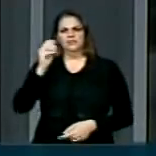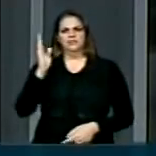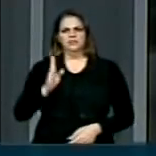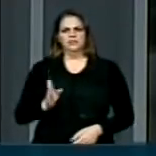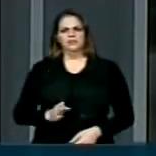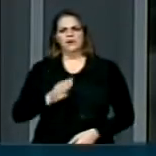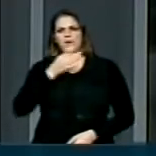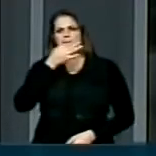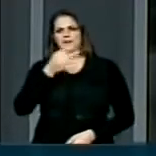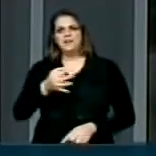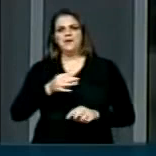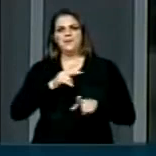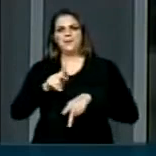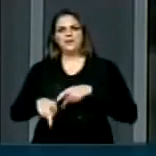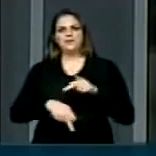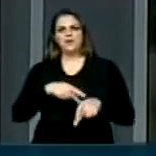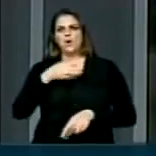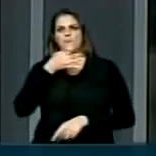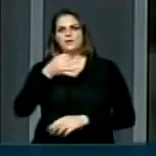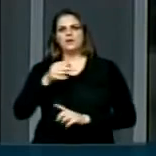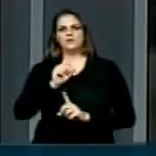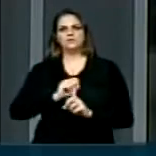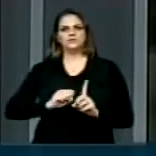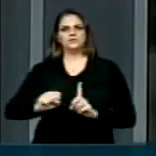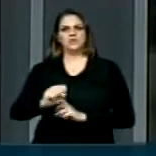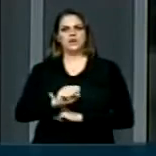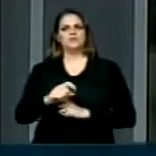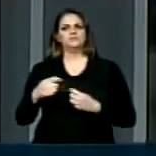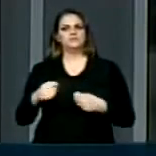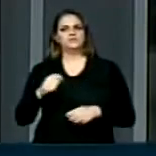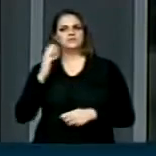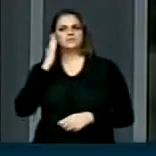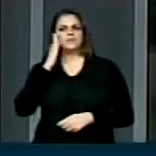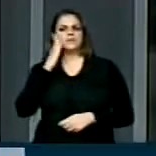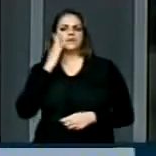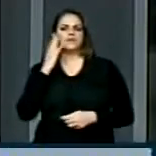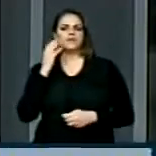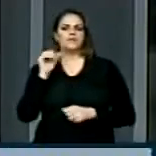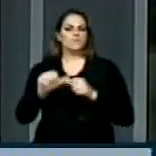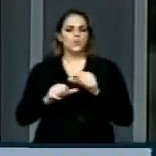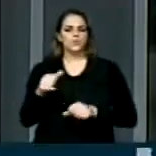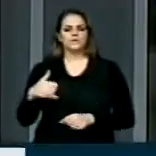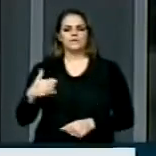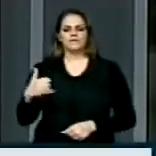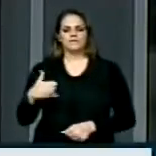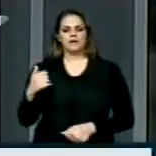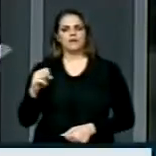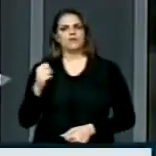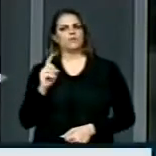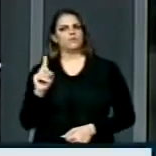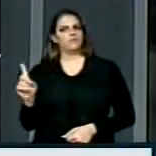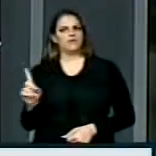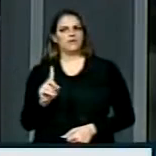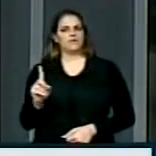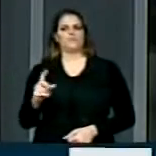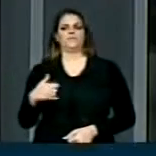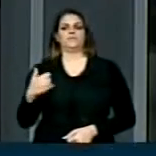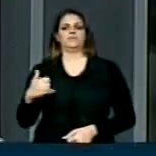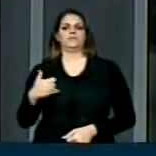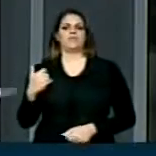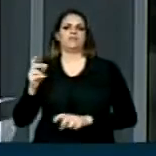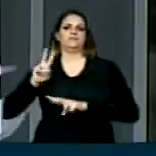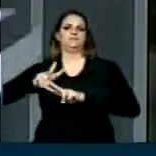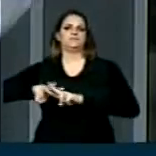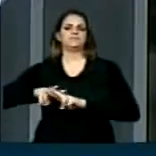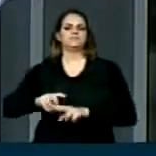possamos debater com a sociedade da importância ou não da diminuição da idade penal. Faço esse apelo em nome